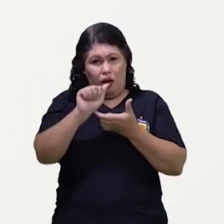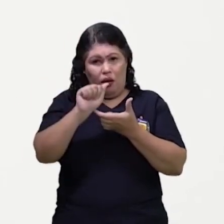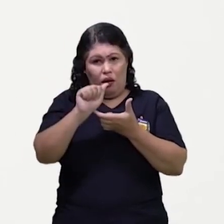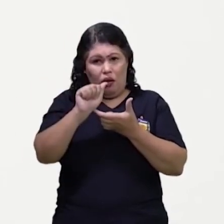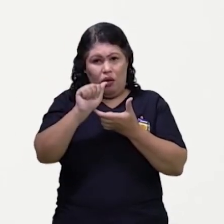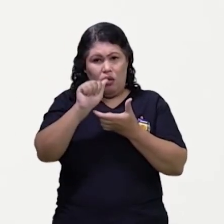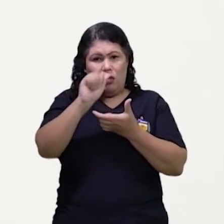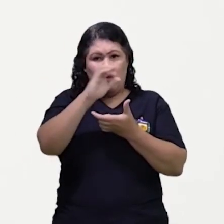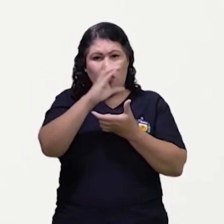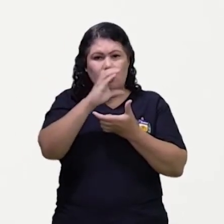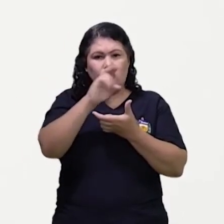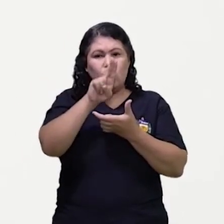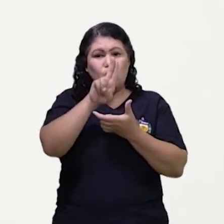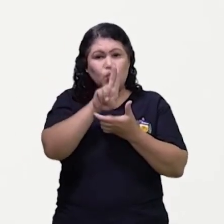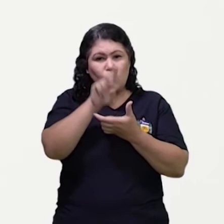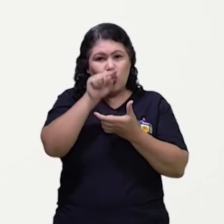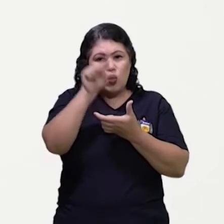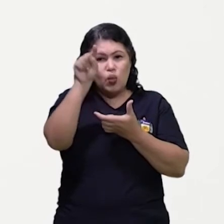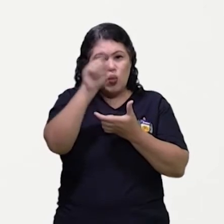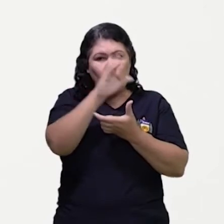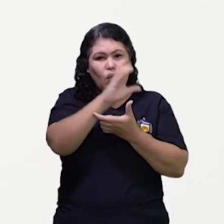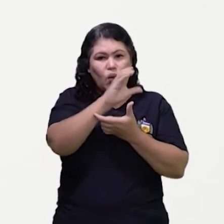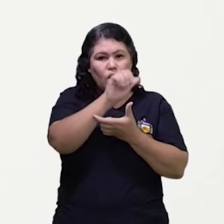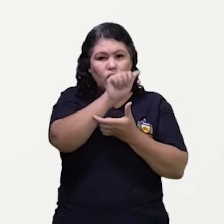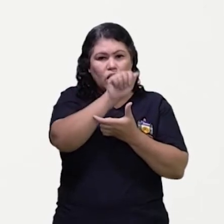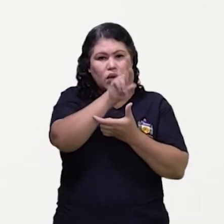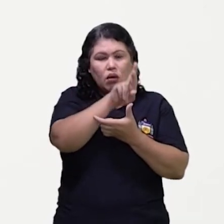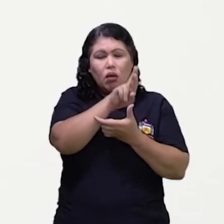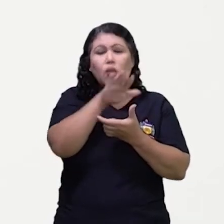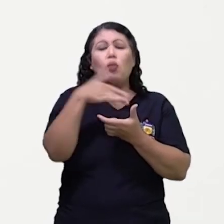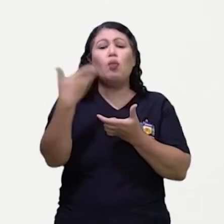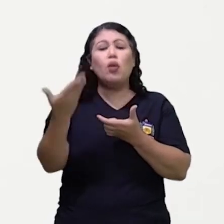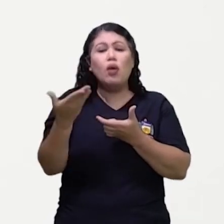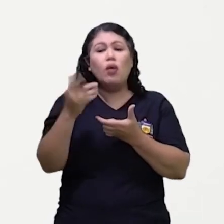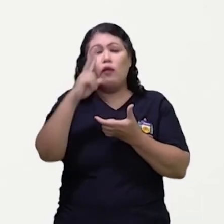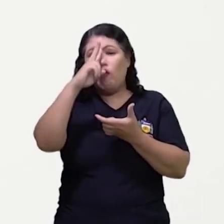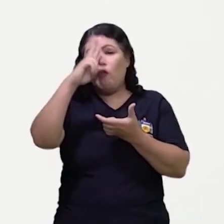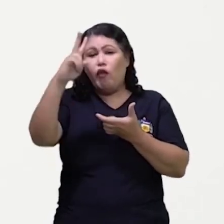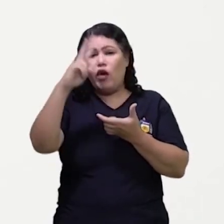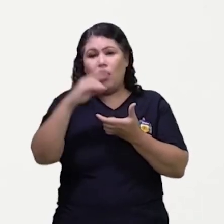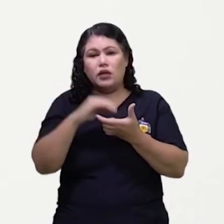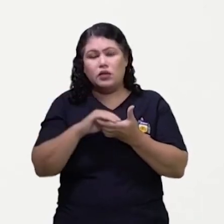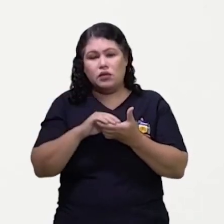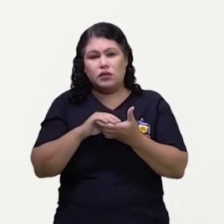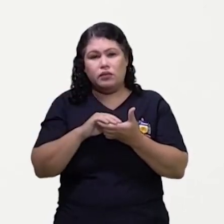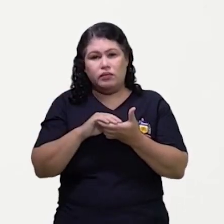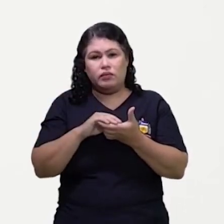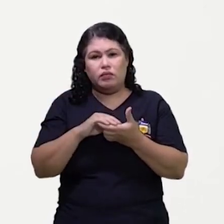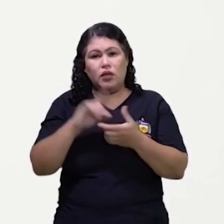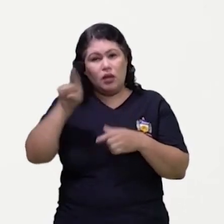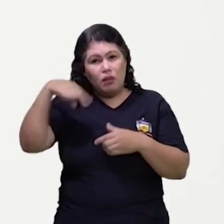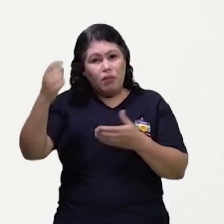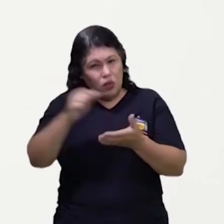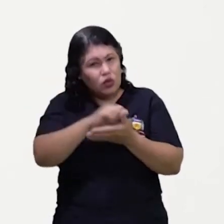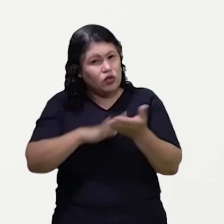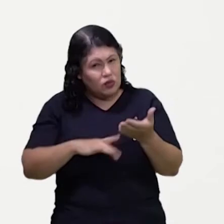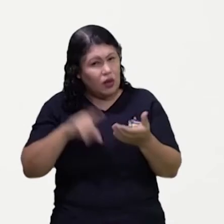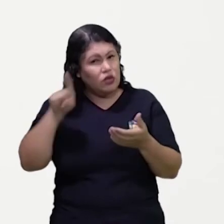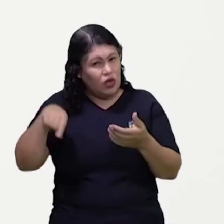falo açúcar? Prestem atenção. Nossas atividades vão se basear nisso.